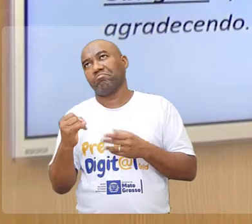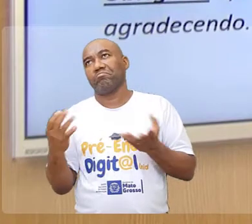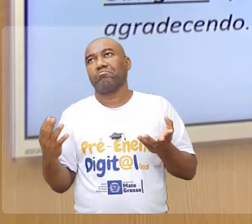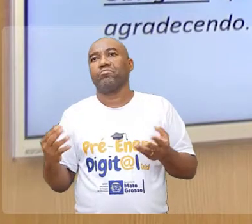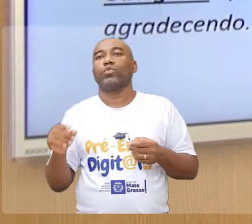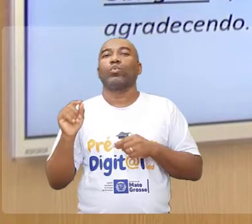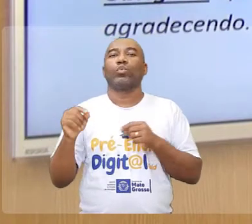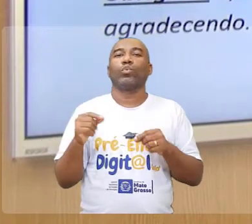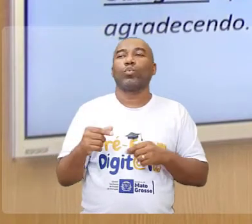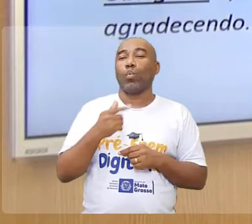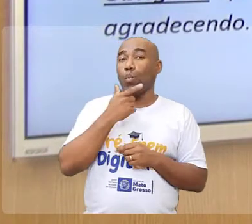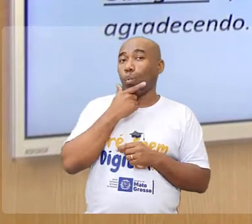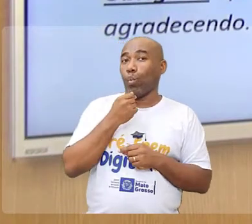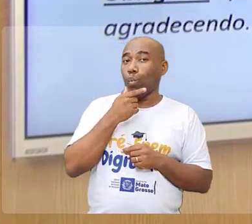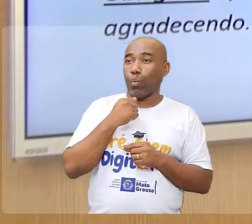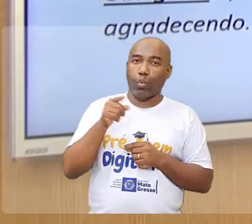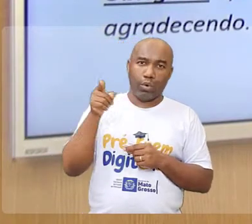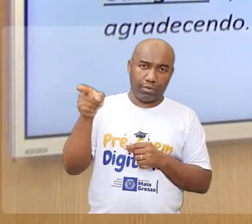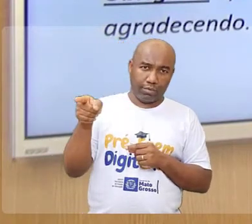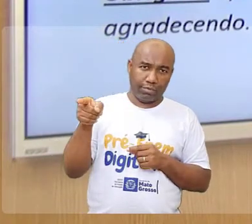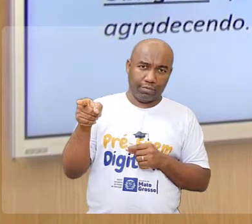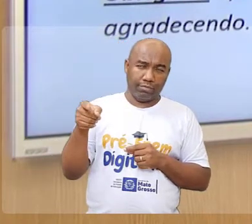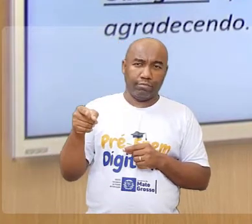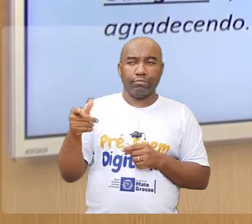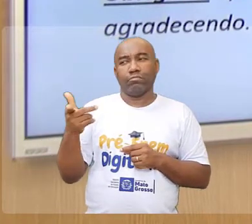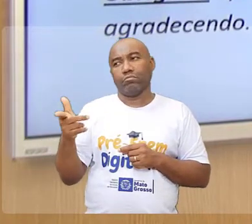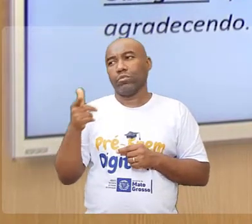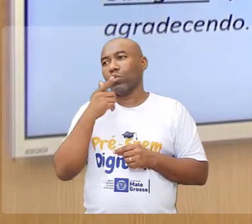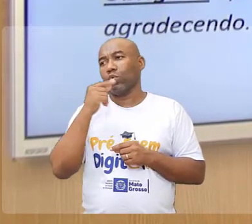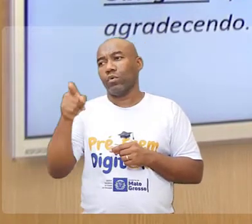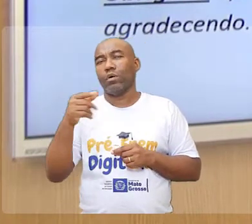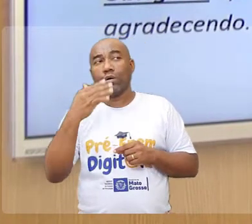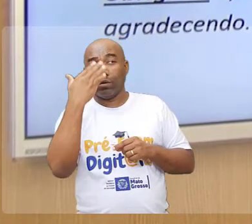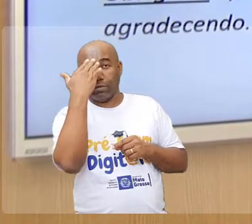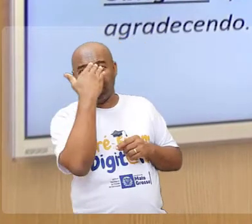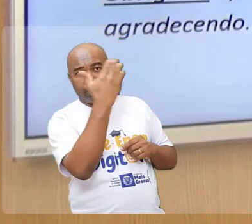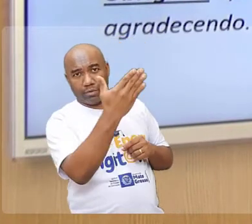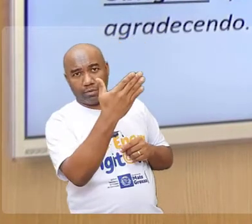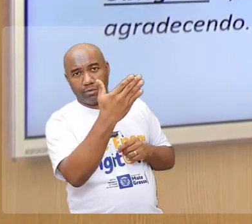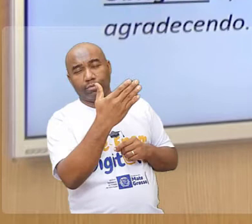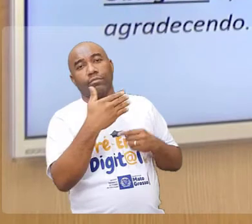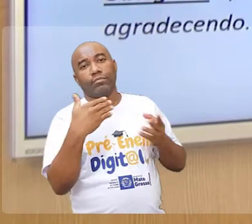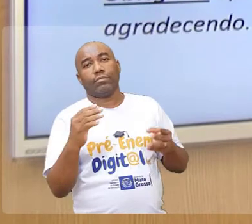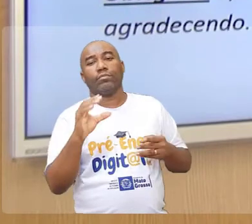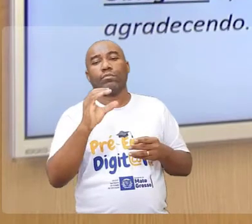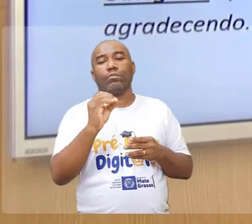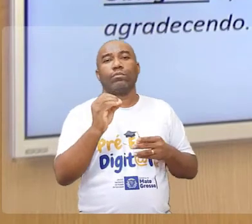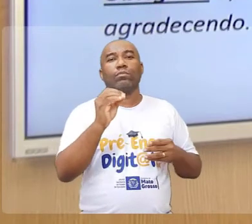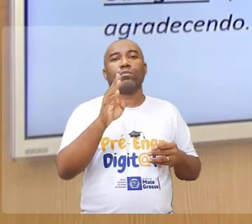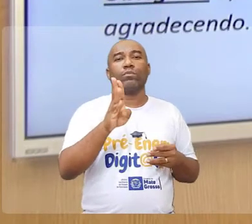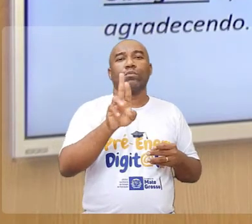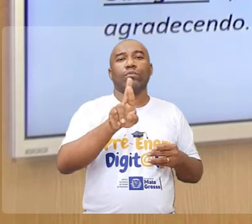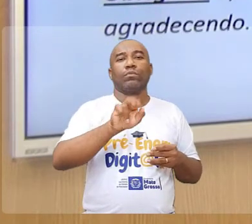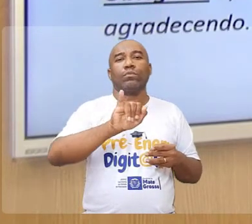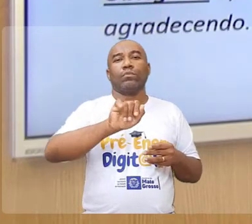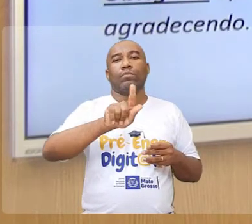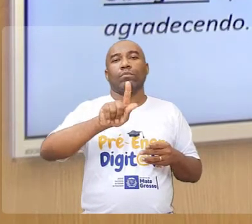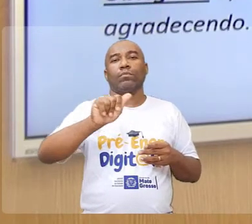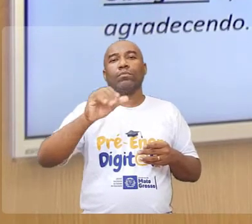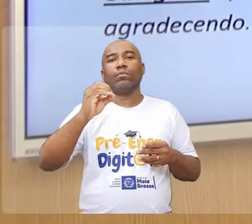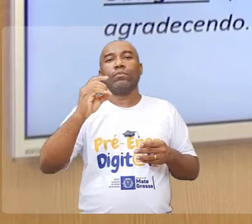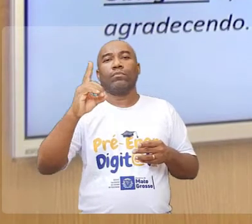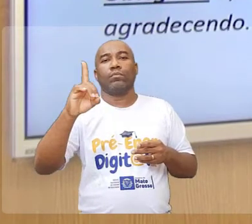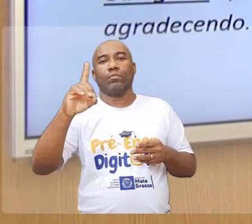gênero masculino fala obrigado, ele vai sempre